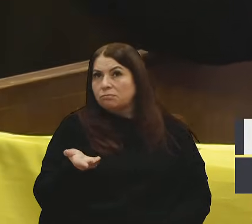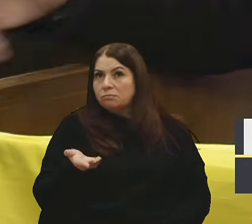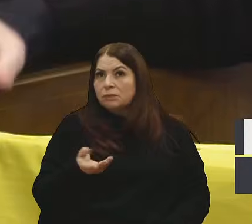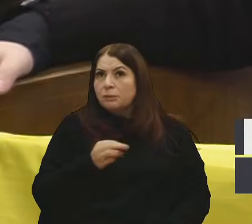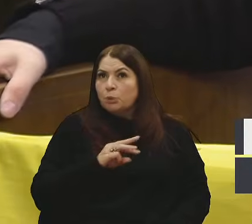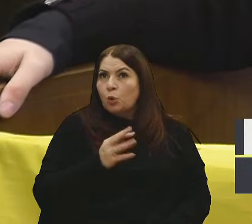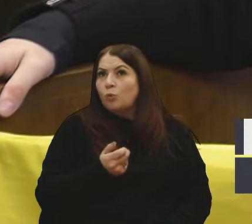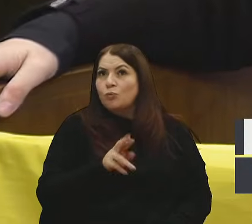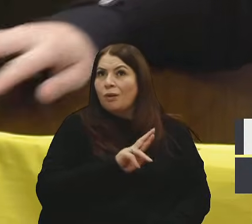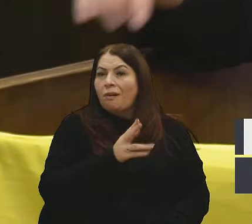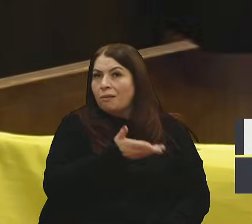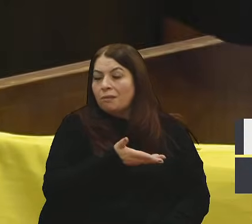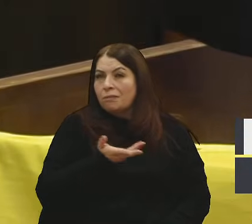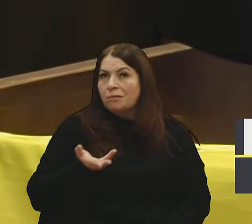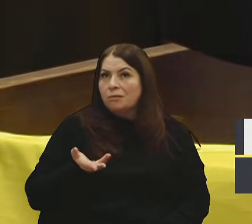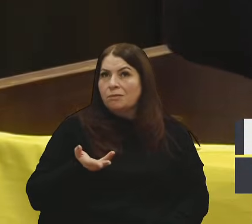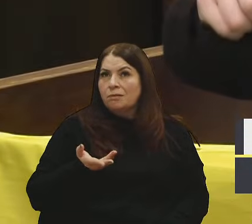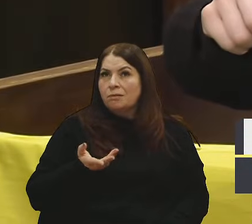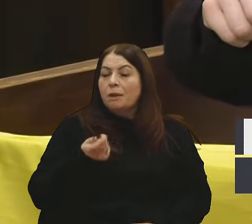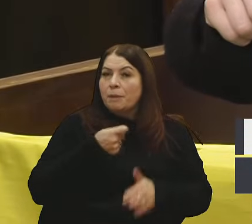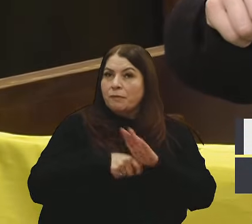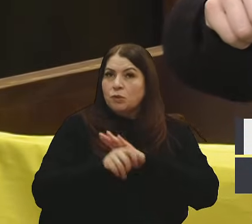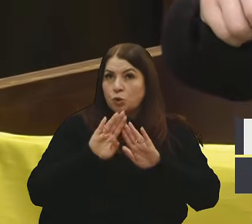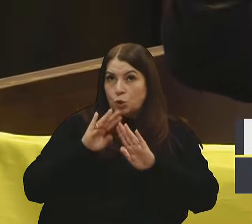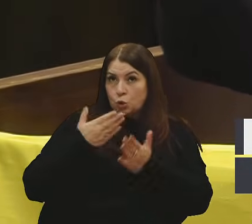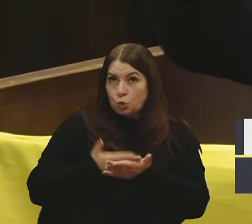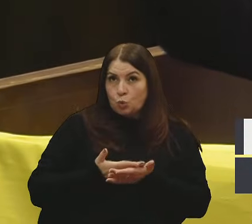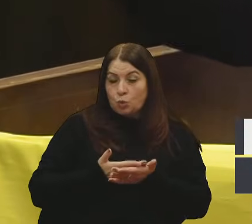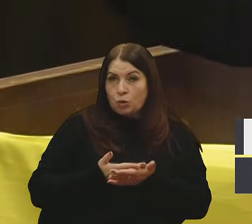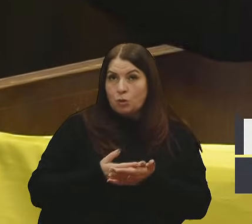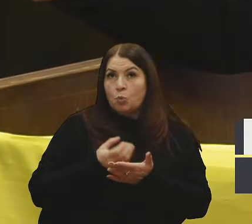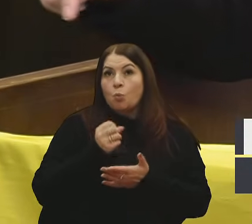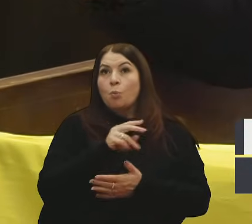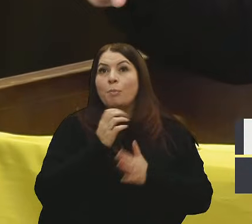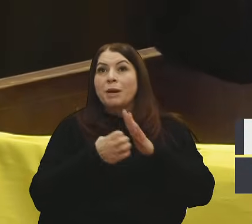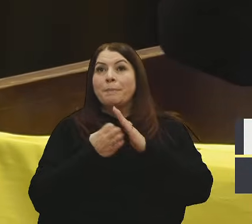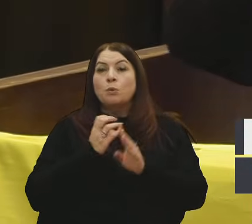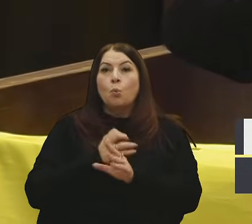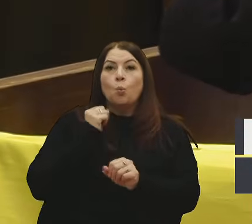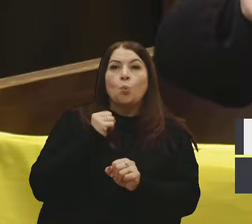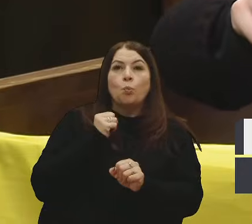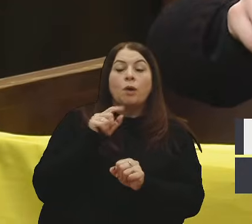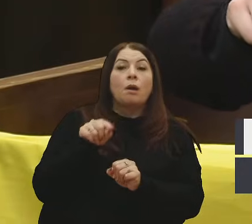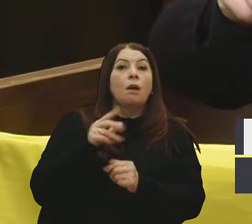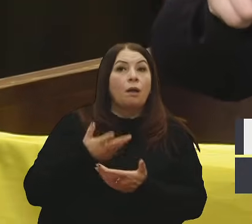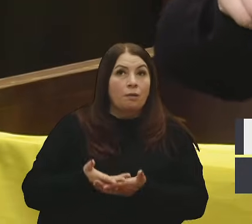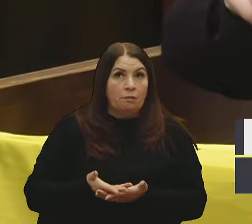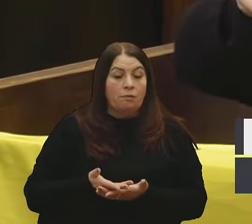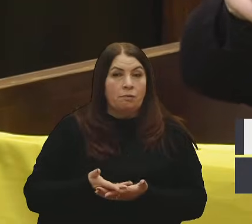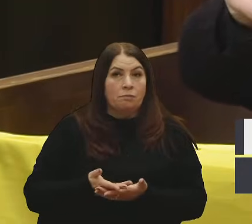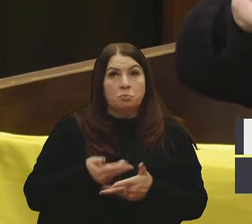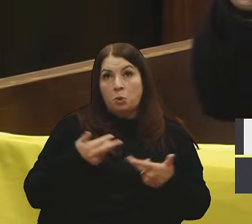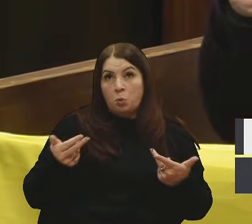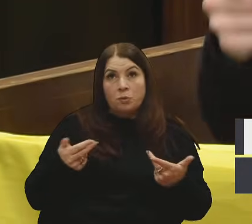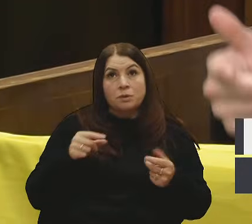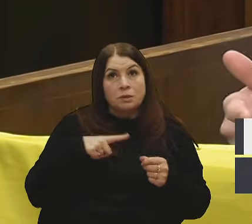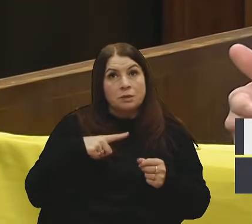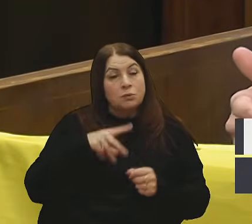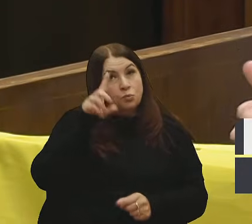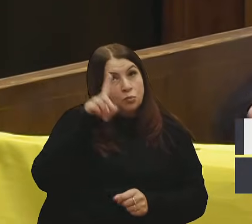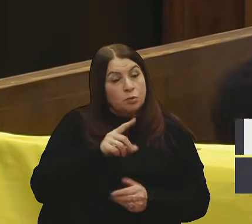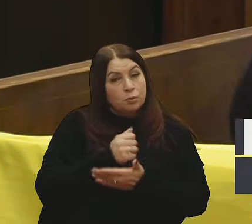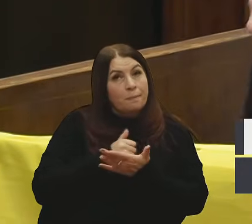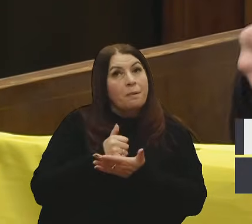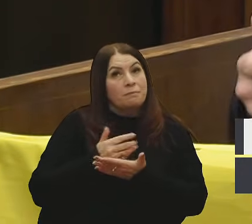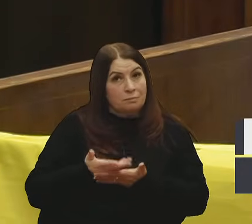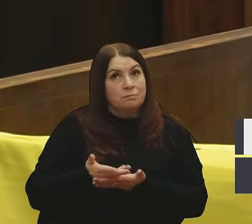Milhões de reais. Para investir na escola ou para a empresa lucrar às custas de algo que deveria ser um direito